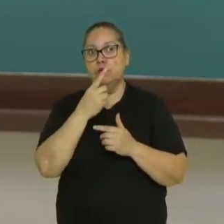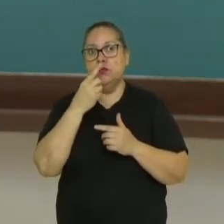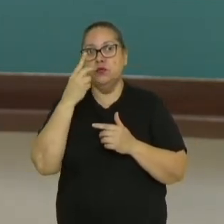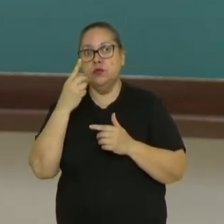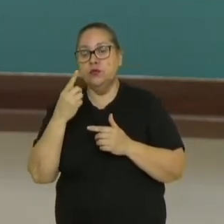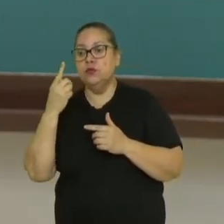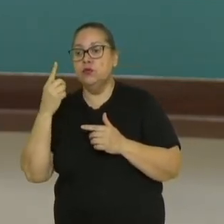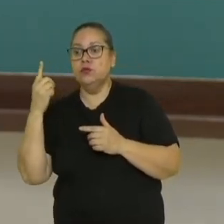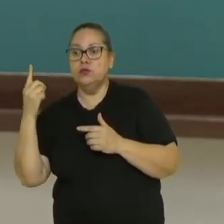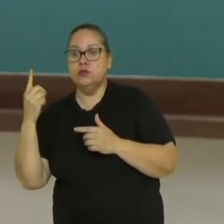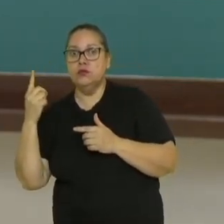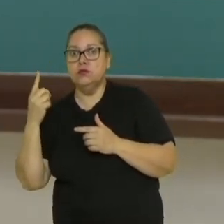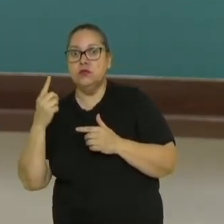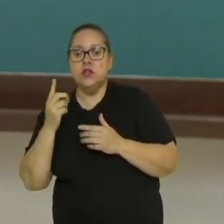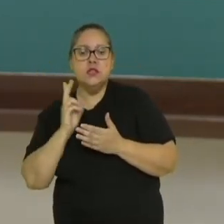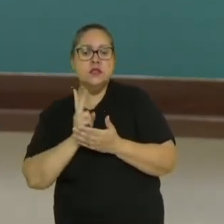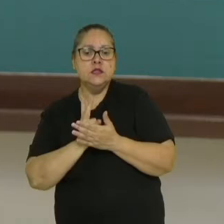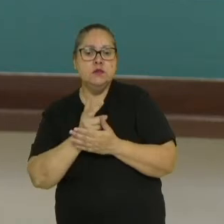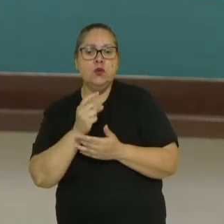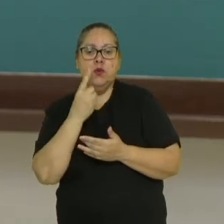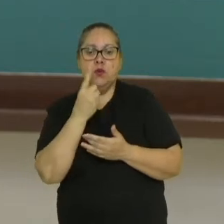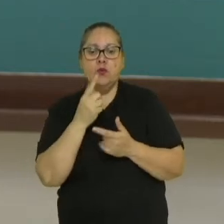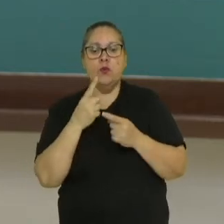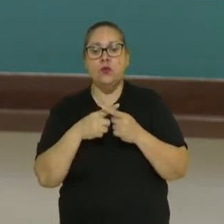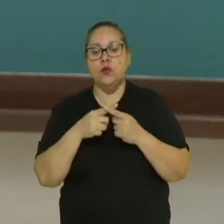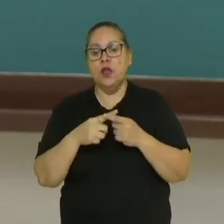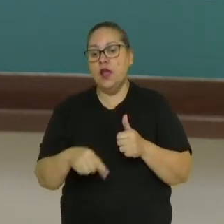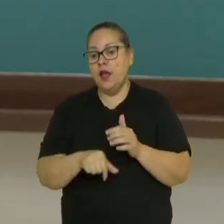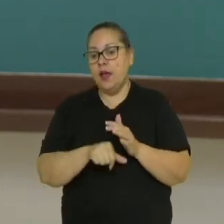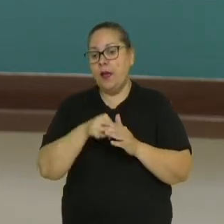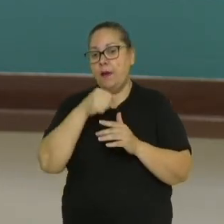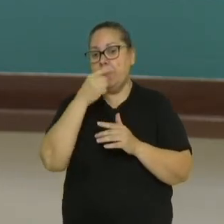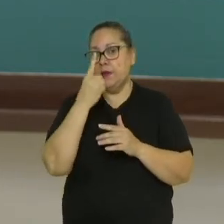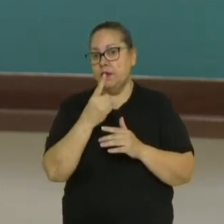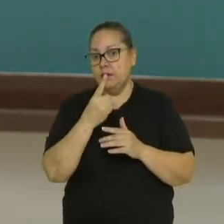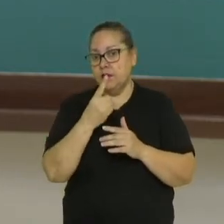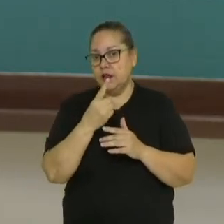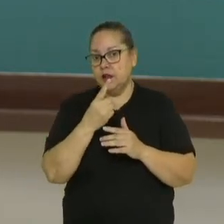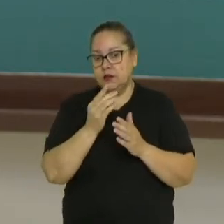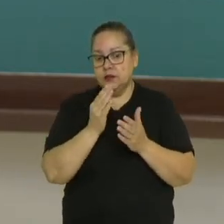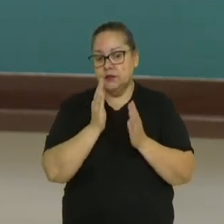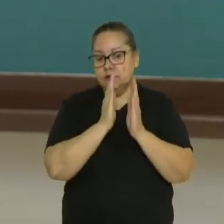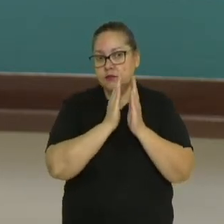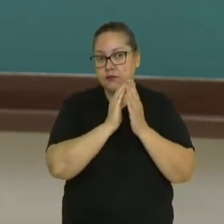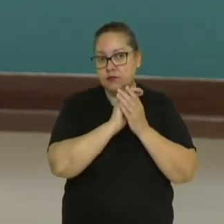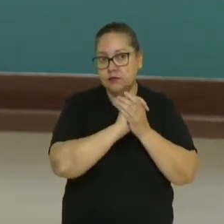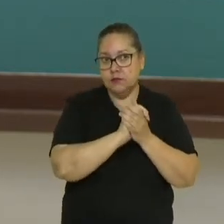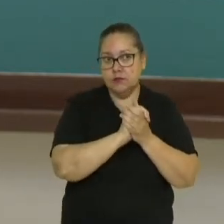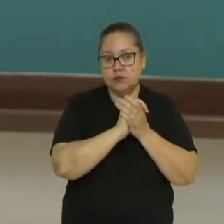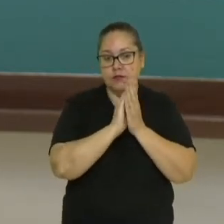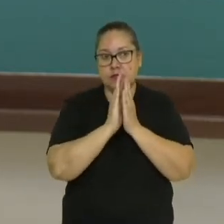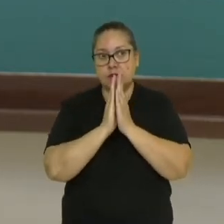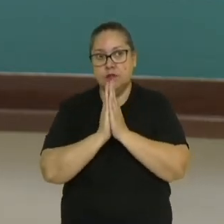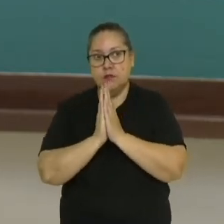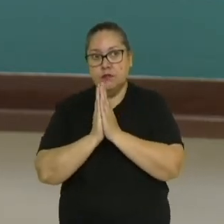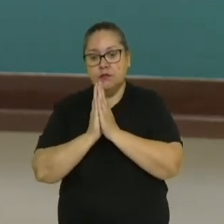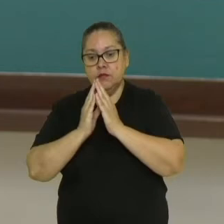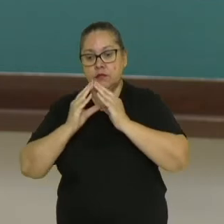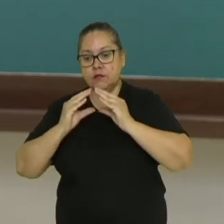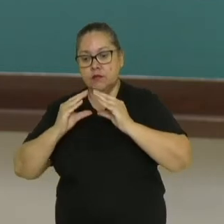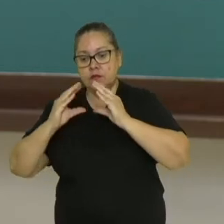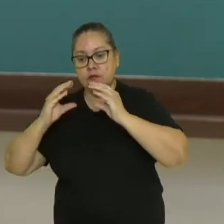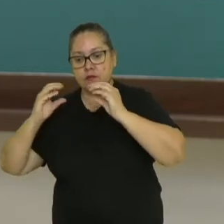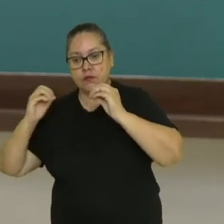1, anáfase 1 e telófase 1. Por quê? Porque é a primeira parte da divisão. Então, acabou? Não. Tem